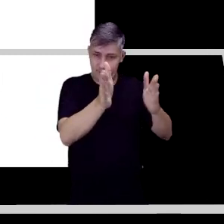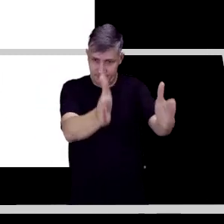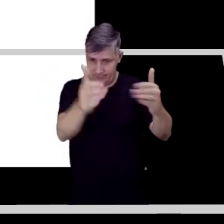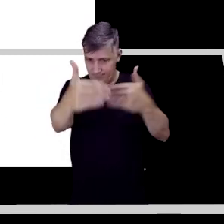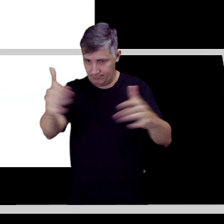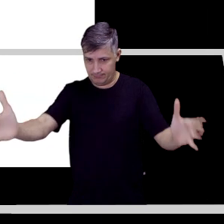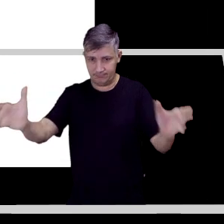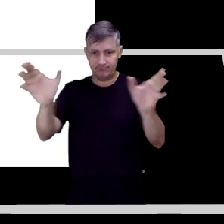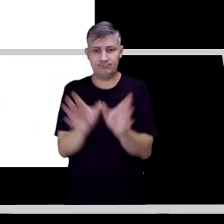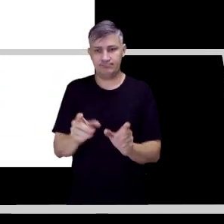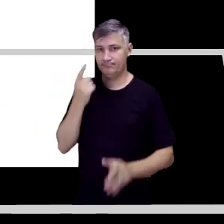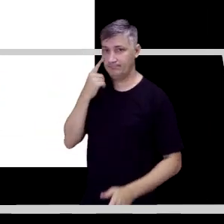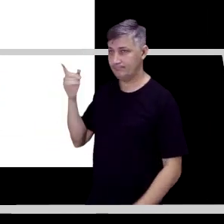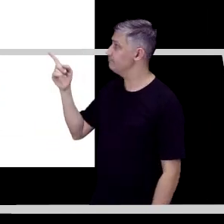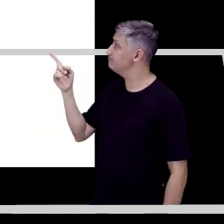delas, né?